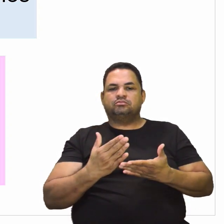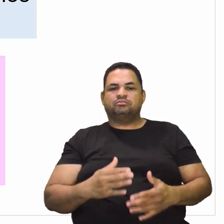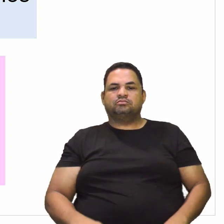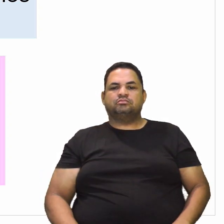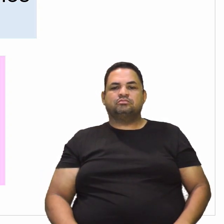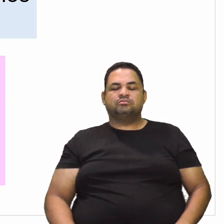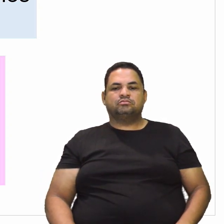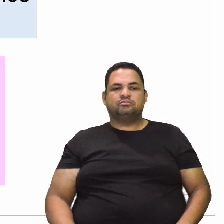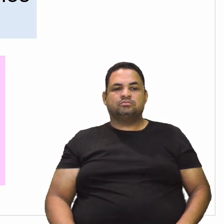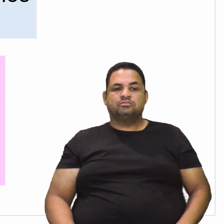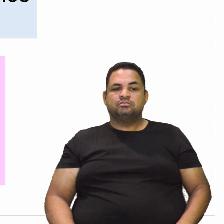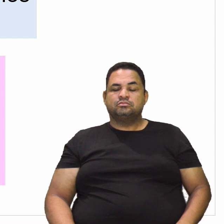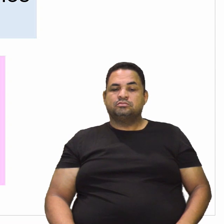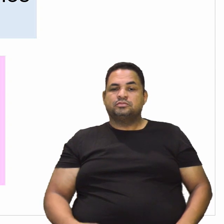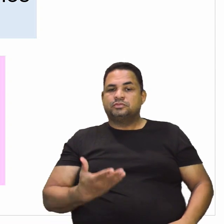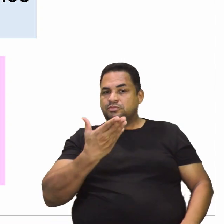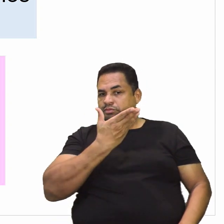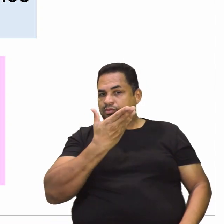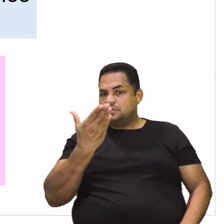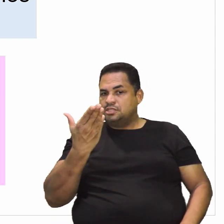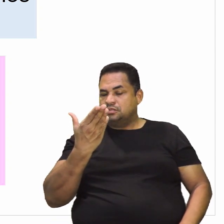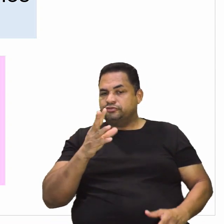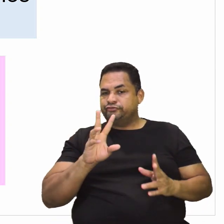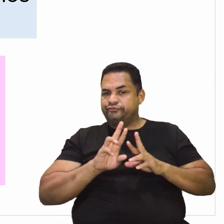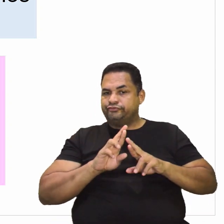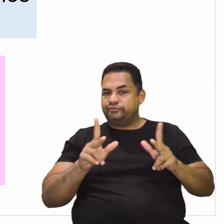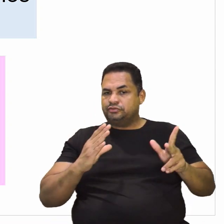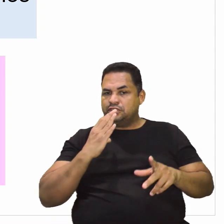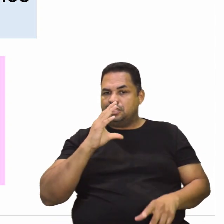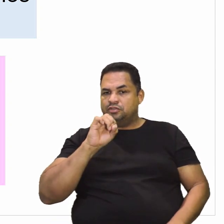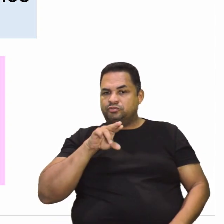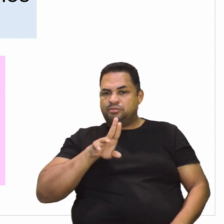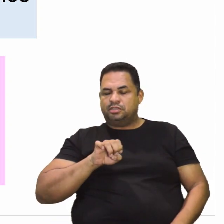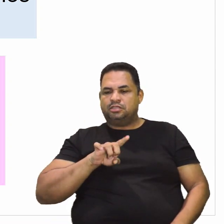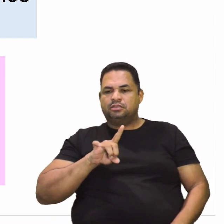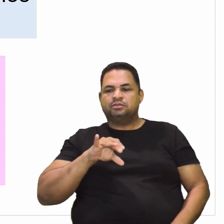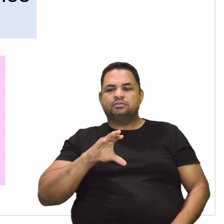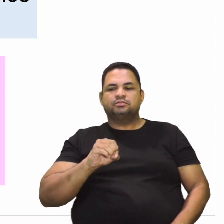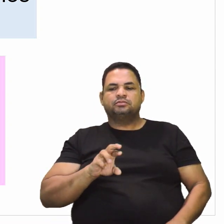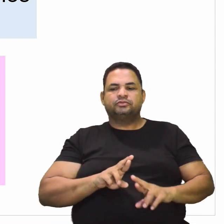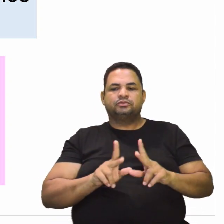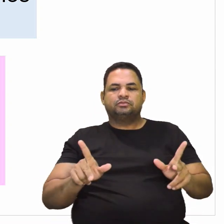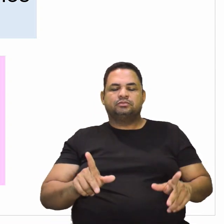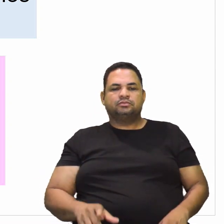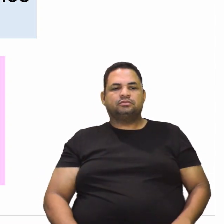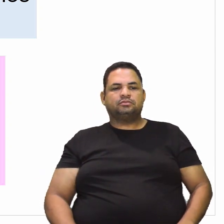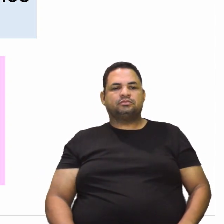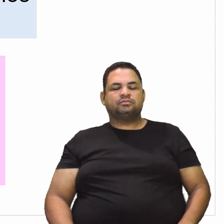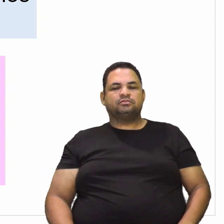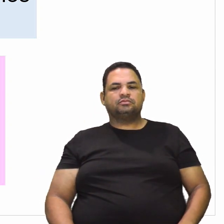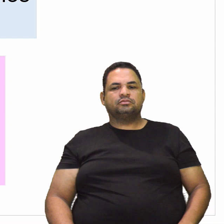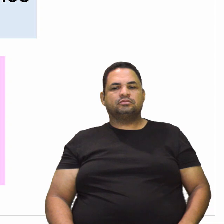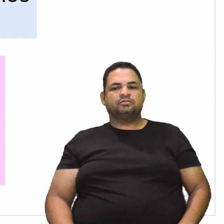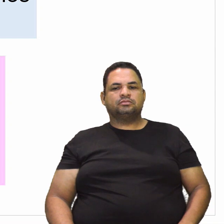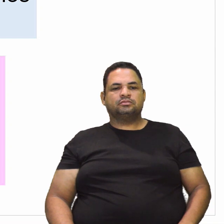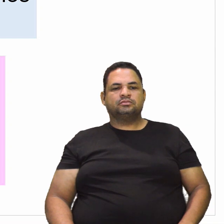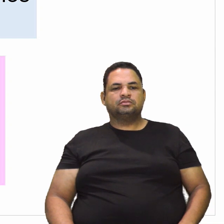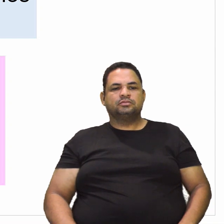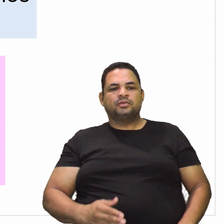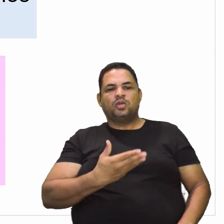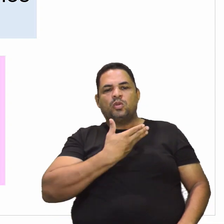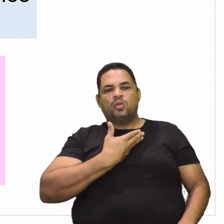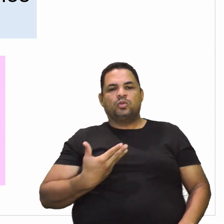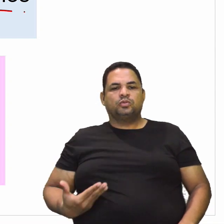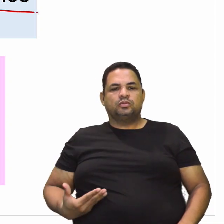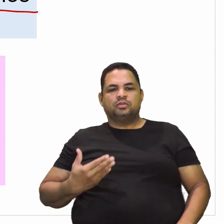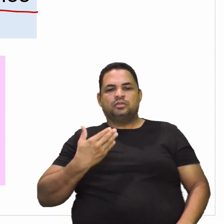que é do merovingio, para Carlos Magno, que é do carolíngio. Tá? Que governou os francos